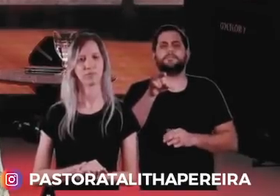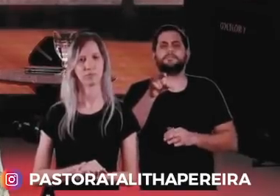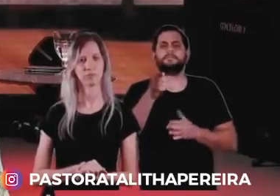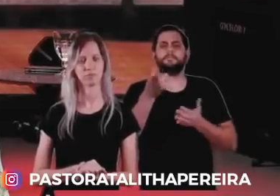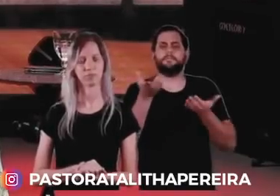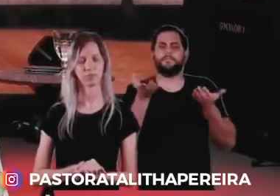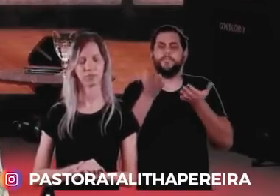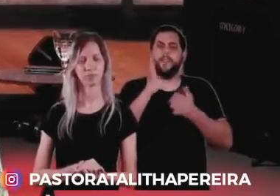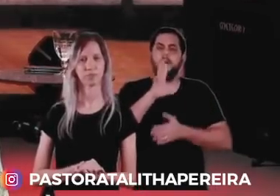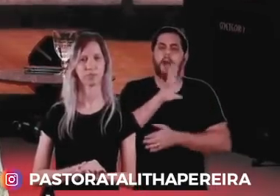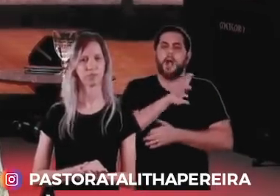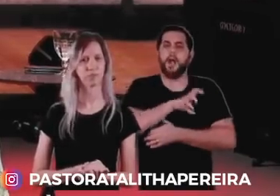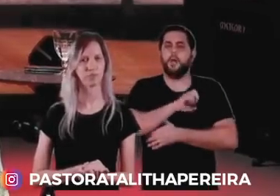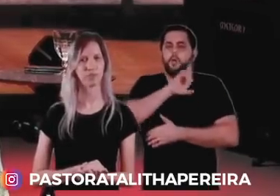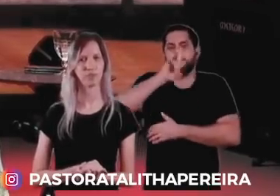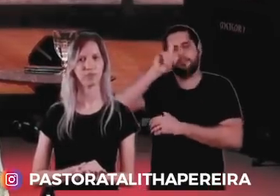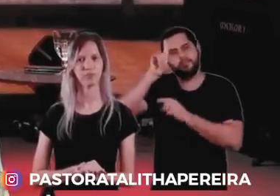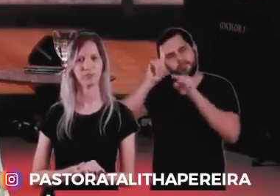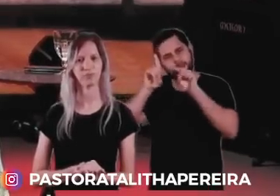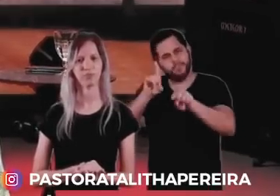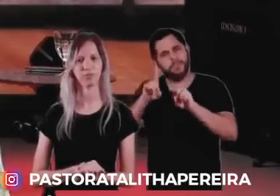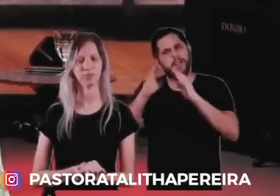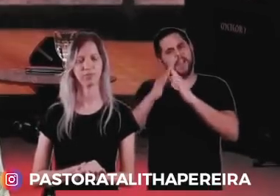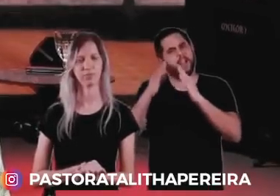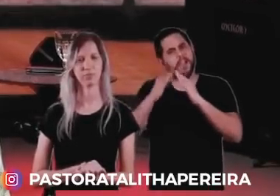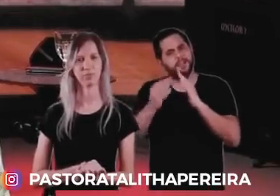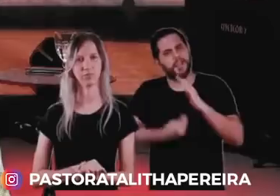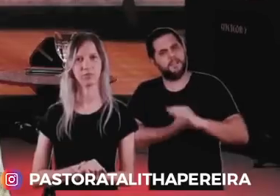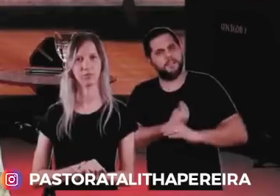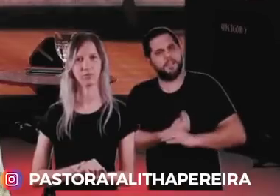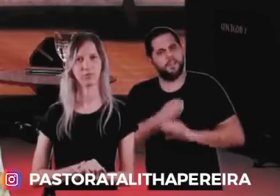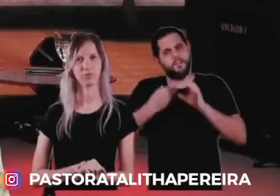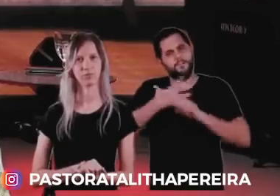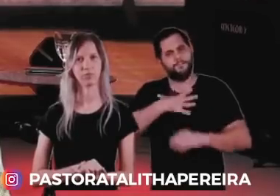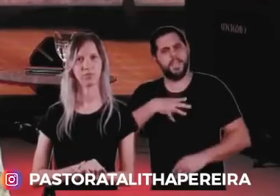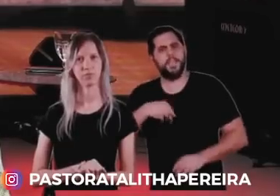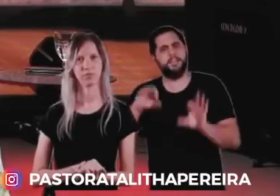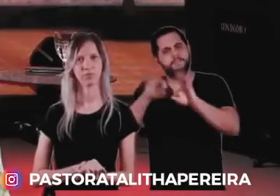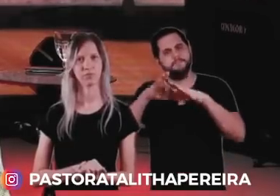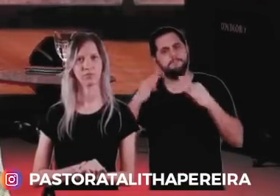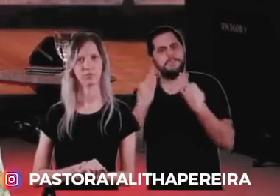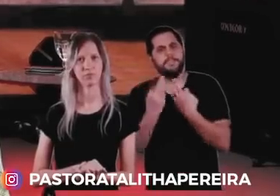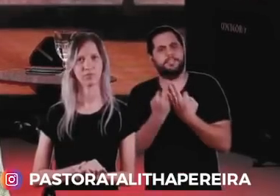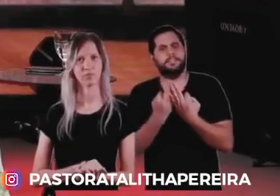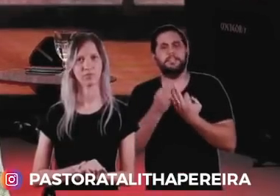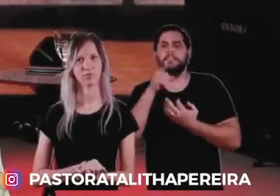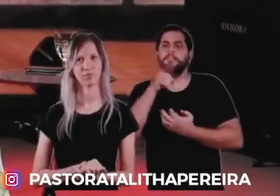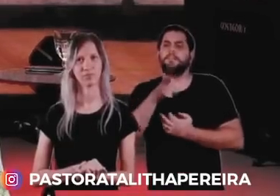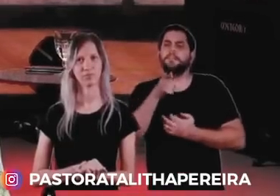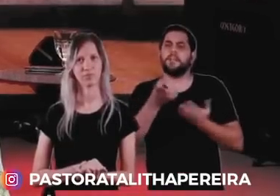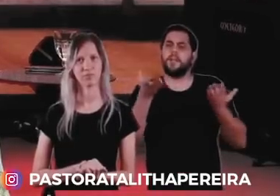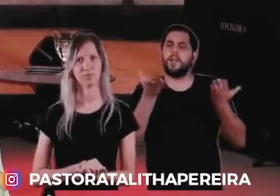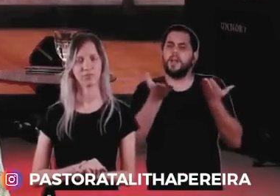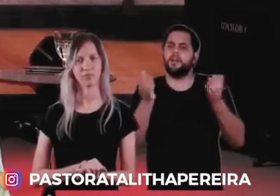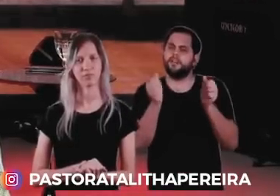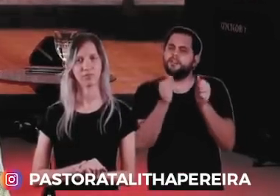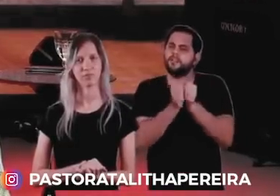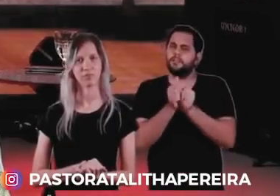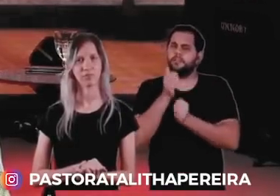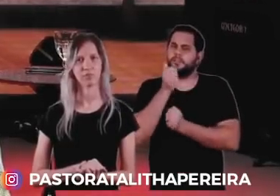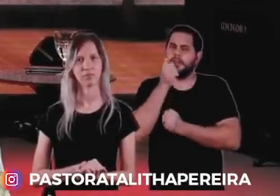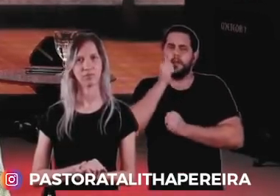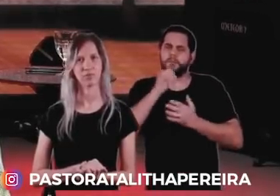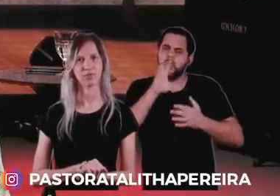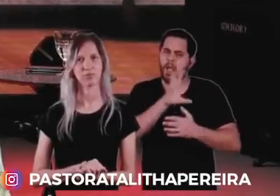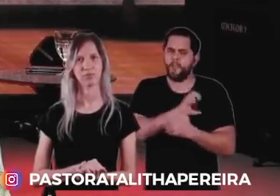o amor de Deus no lar, com filhos, com a família. E que você, se você está agora do lado do seu amor, que você